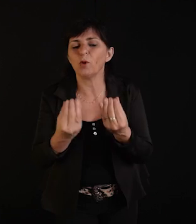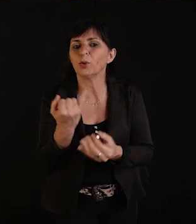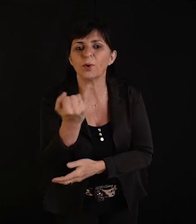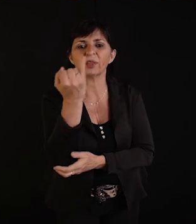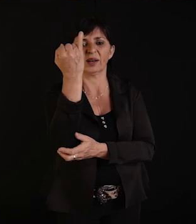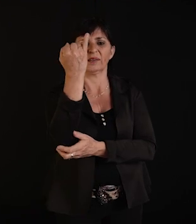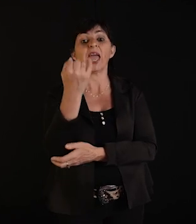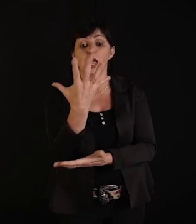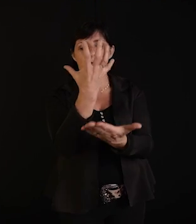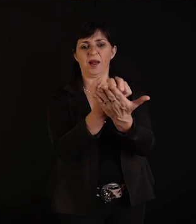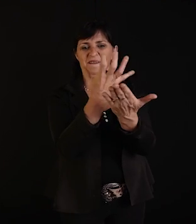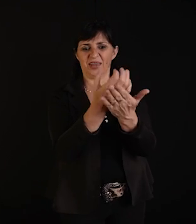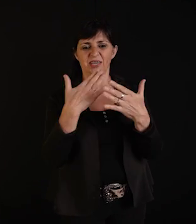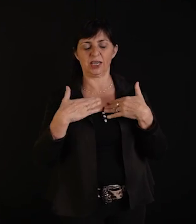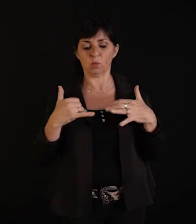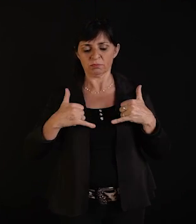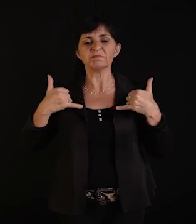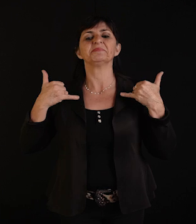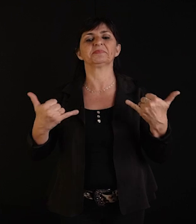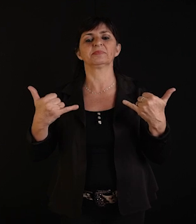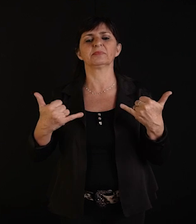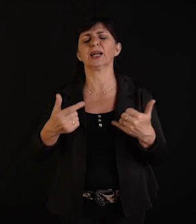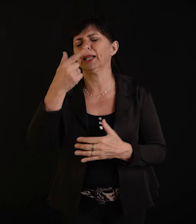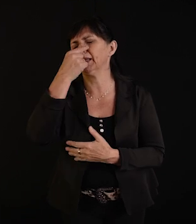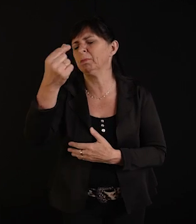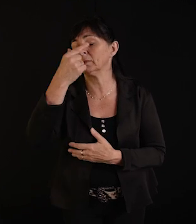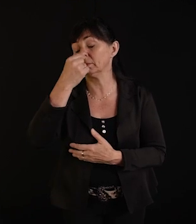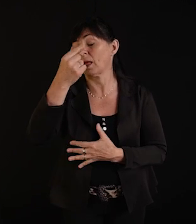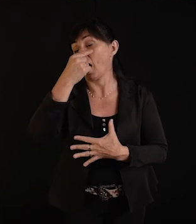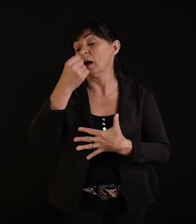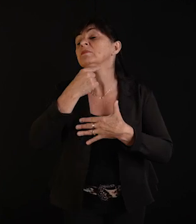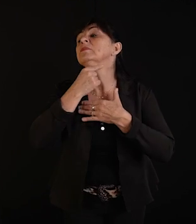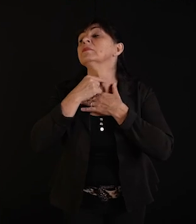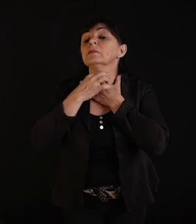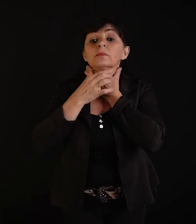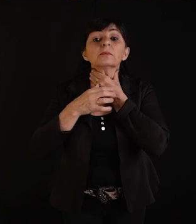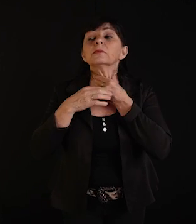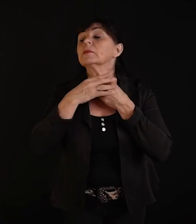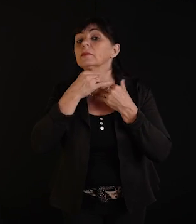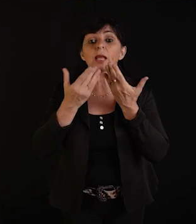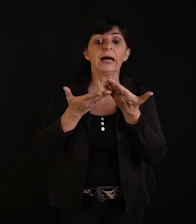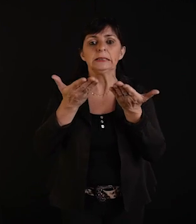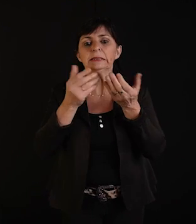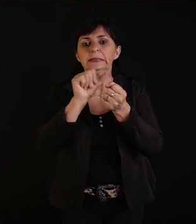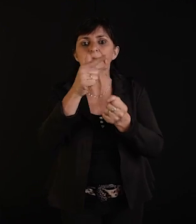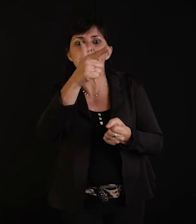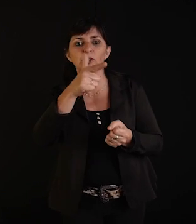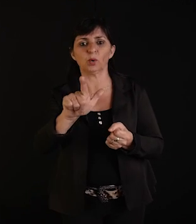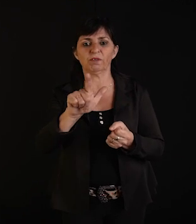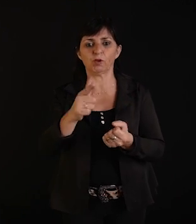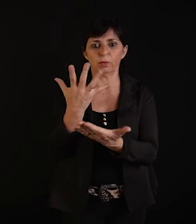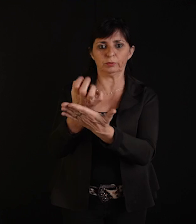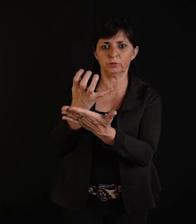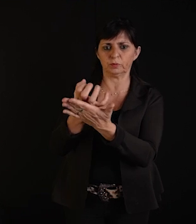música. Tava gripado naquele dia, até o Edson Campanha falou, não, vamos deixar a voz, eu queria refazer no estúdio. O Edson